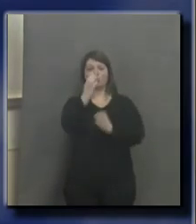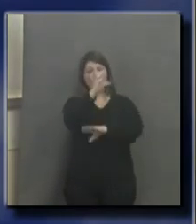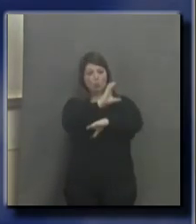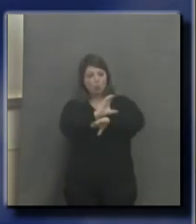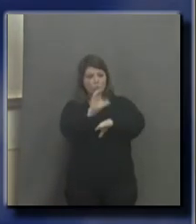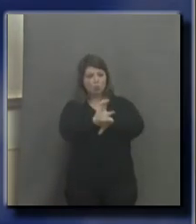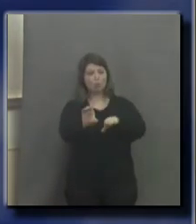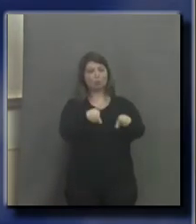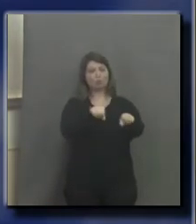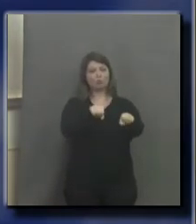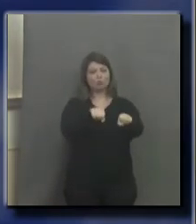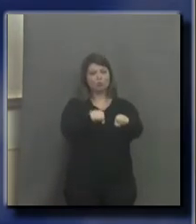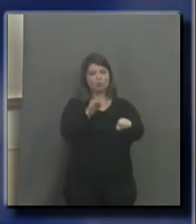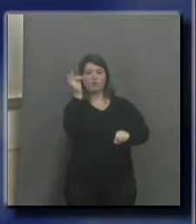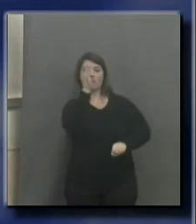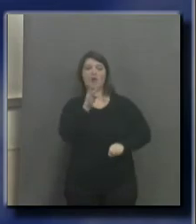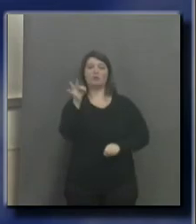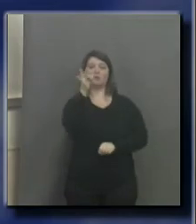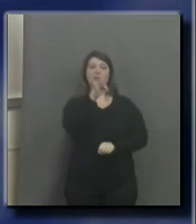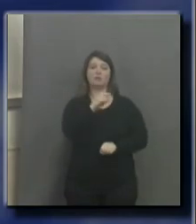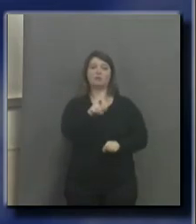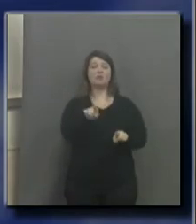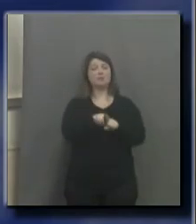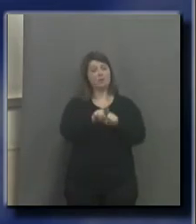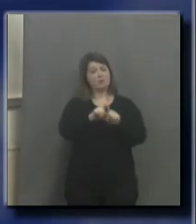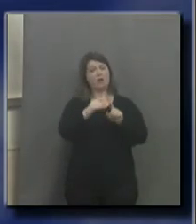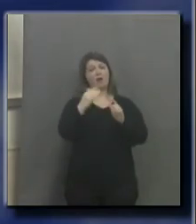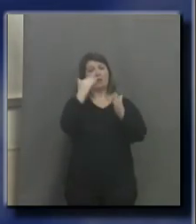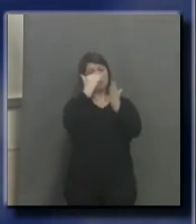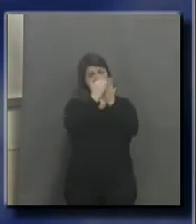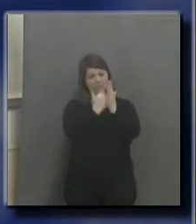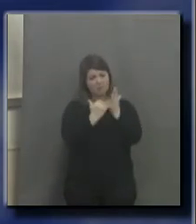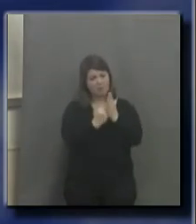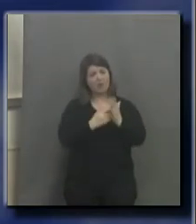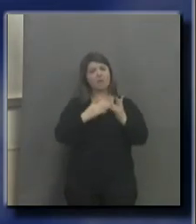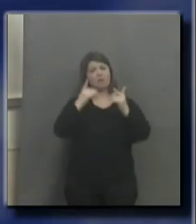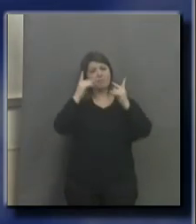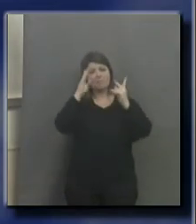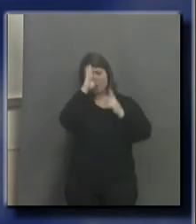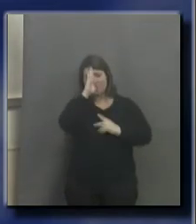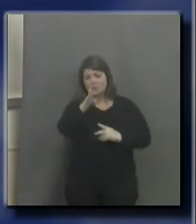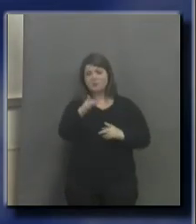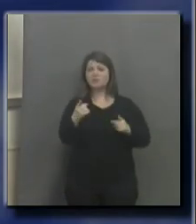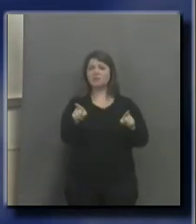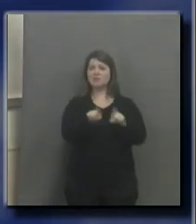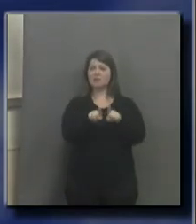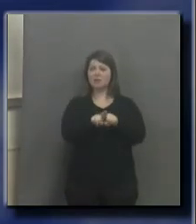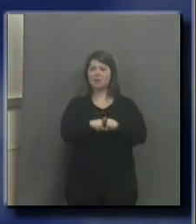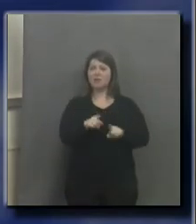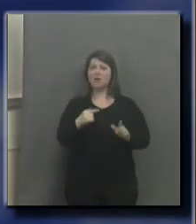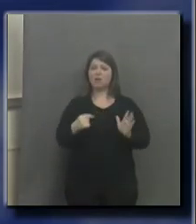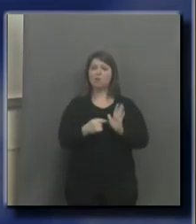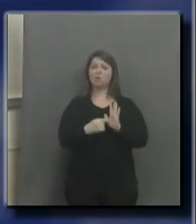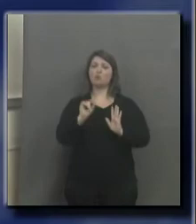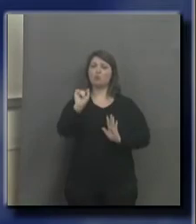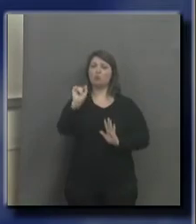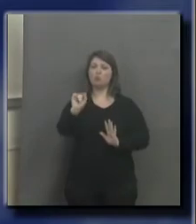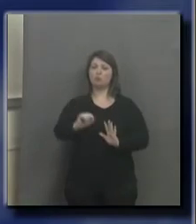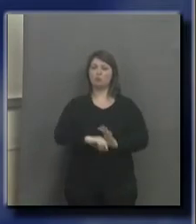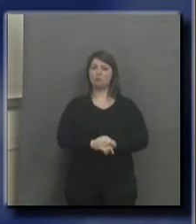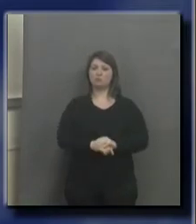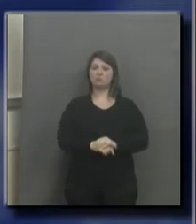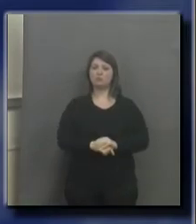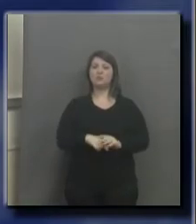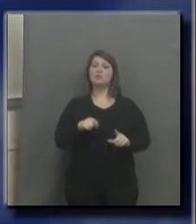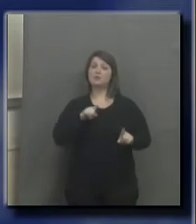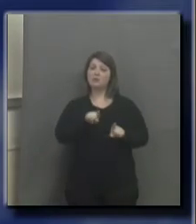de graduação, né? Então, elas estabelecem princípios, elas estabelecem fundamentos e elas orientam